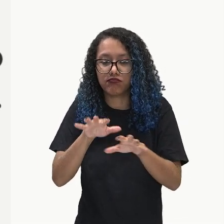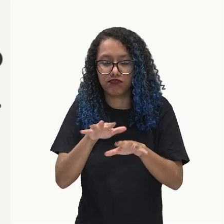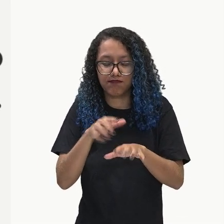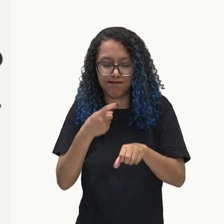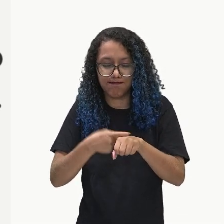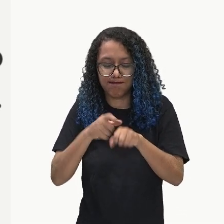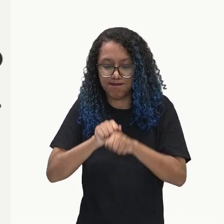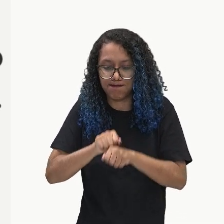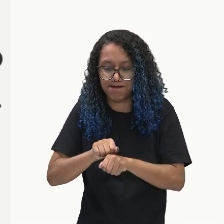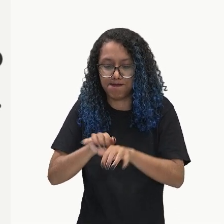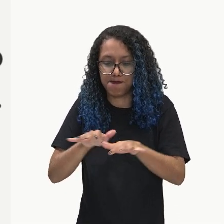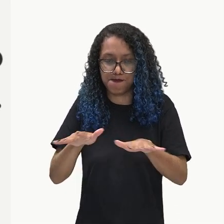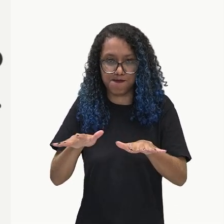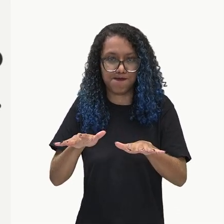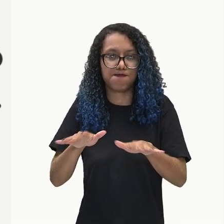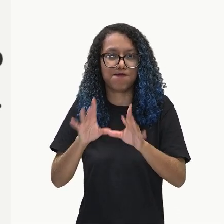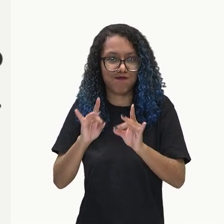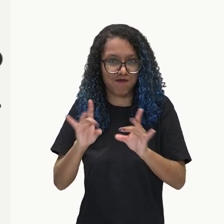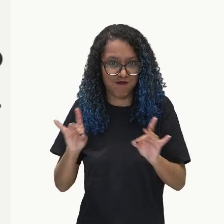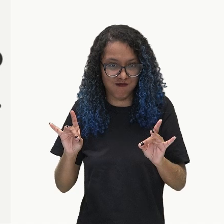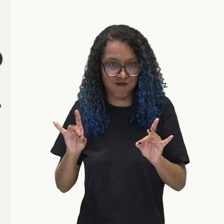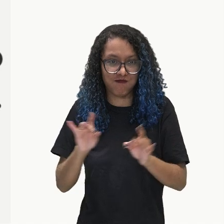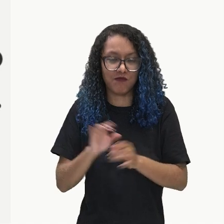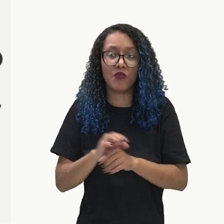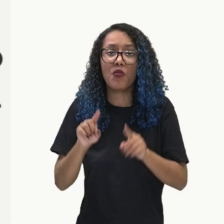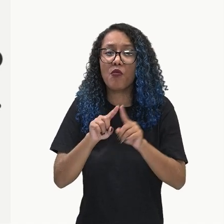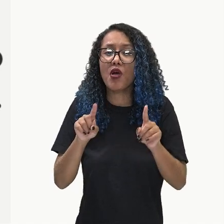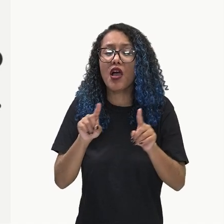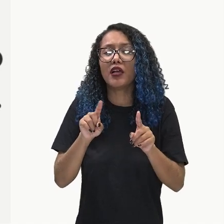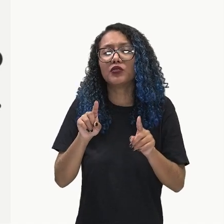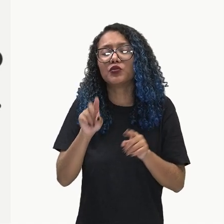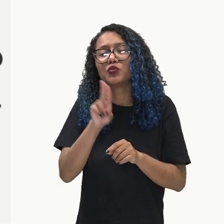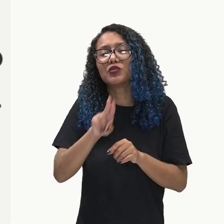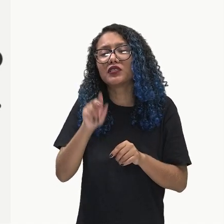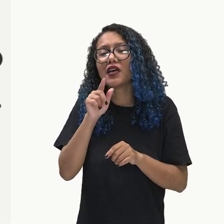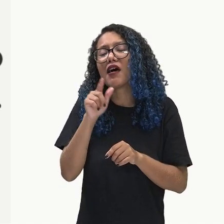água, professora? Porque é um elemento